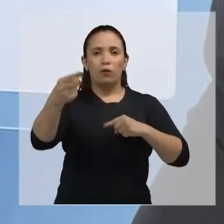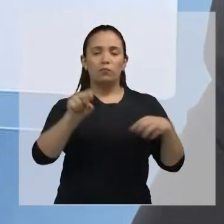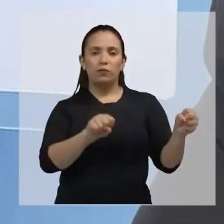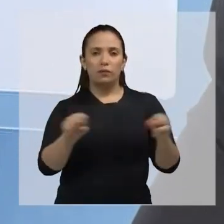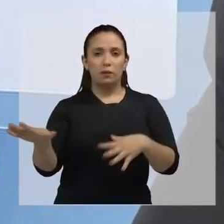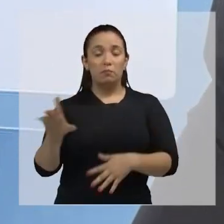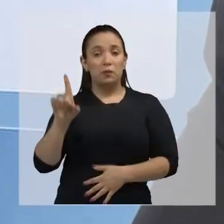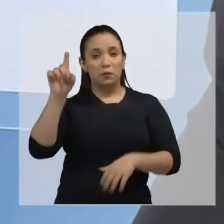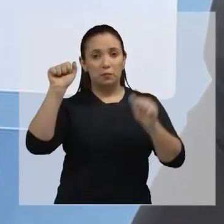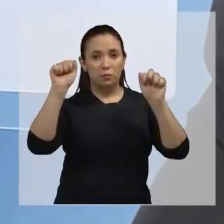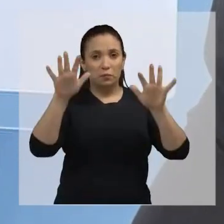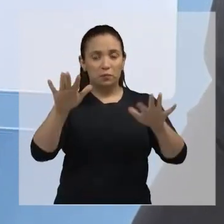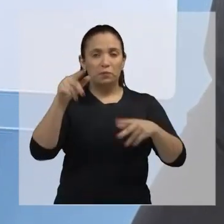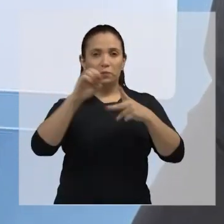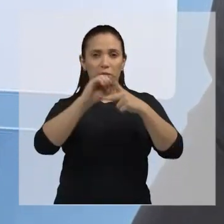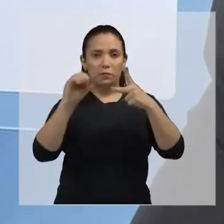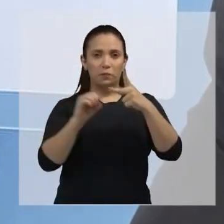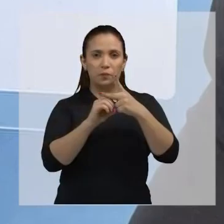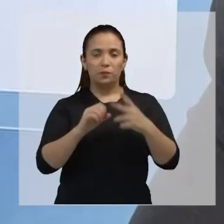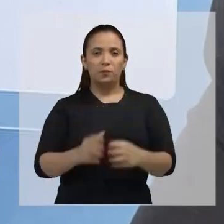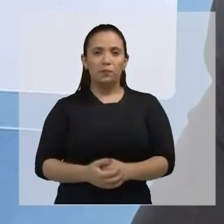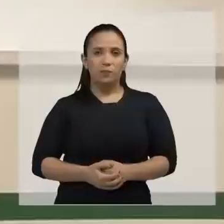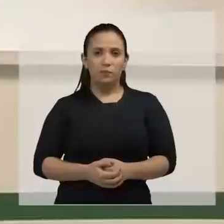se Deus quiser, arrumar um programa pela ordem. Até lá.